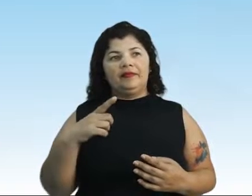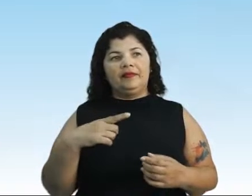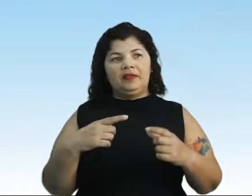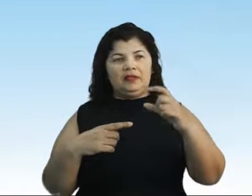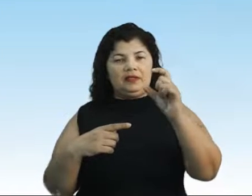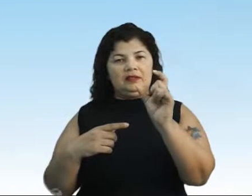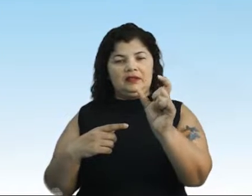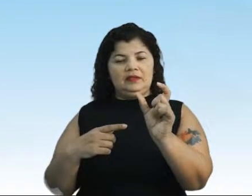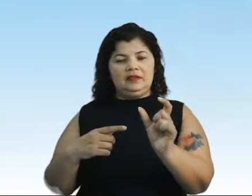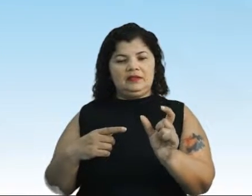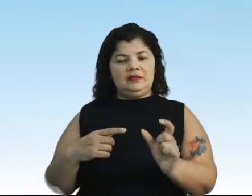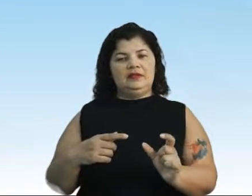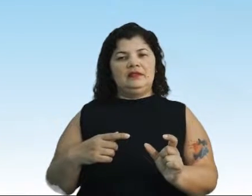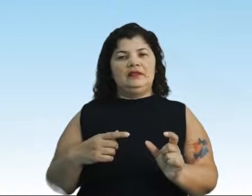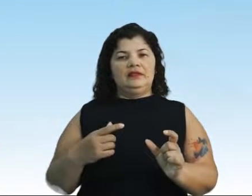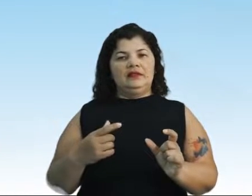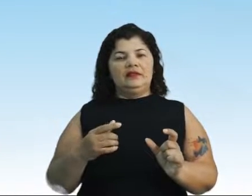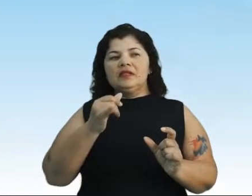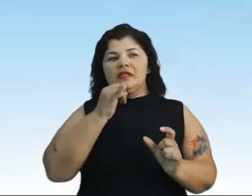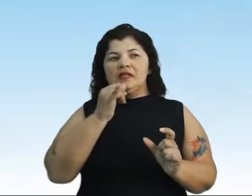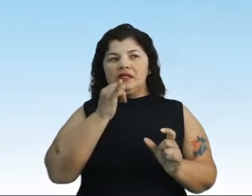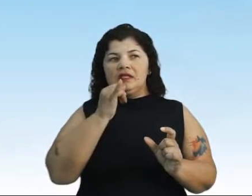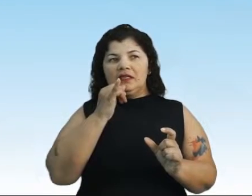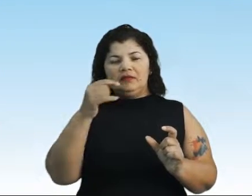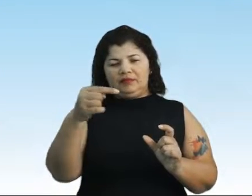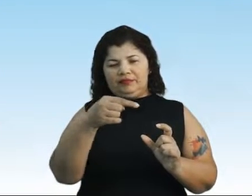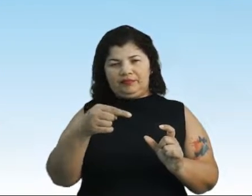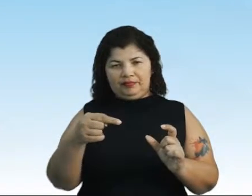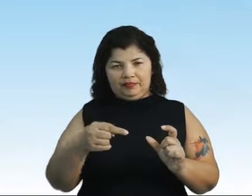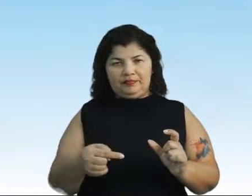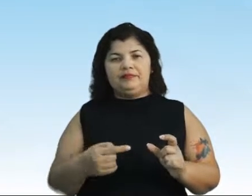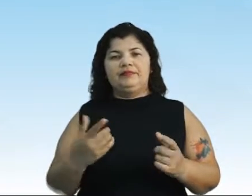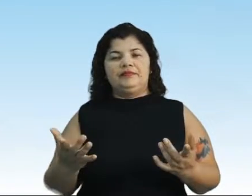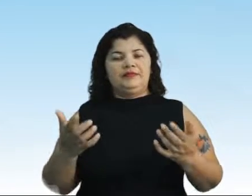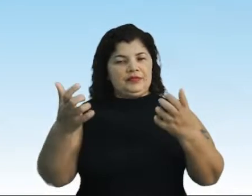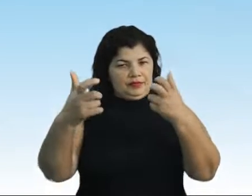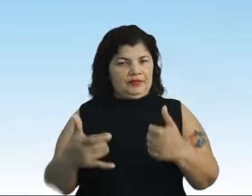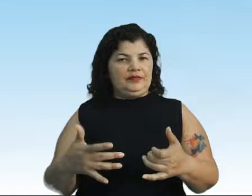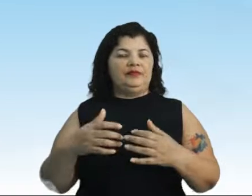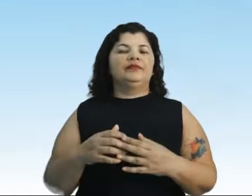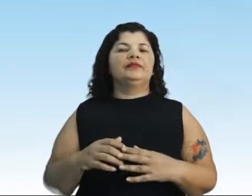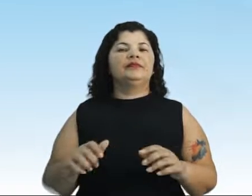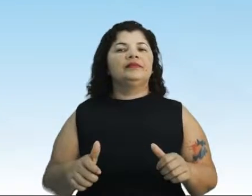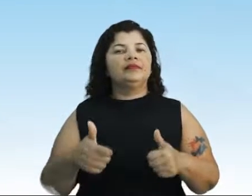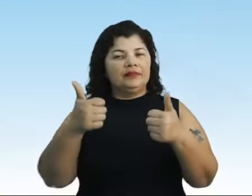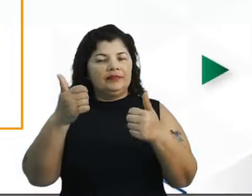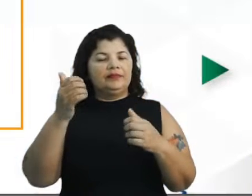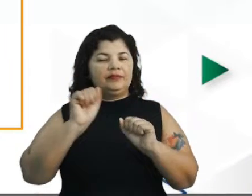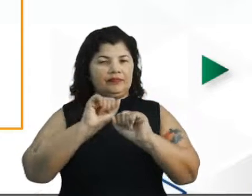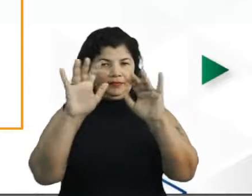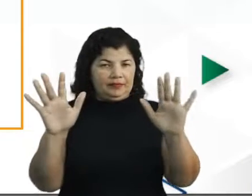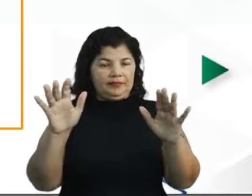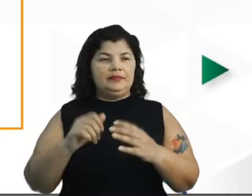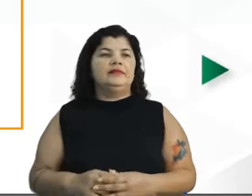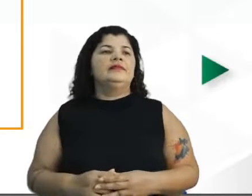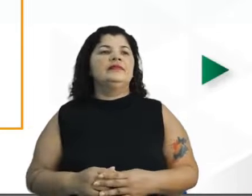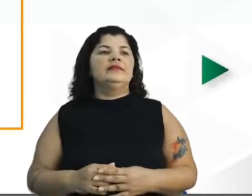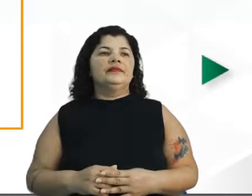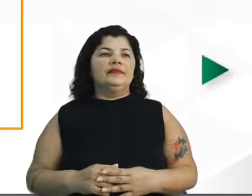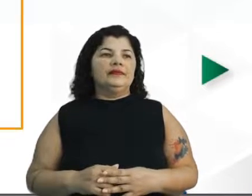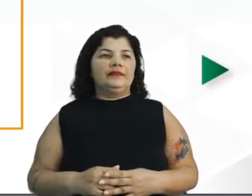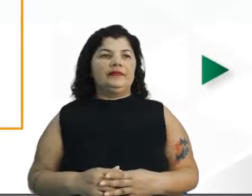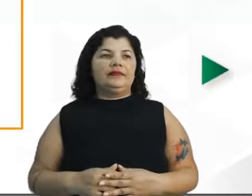palavras e uma sentença de exemplo que na sequência eu vou explicar para a gente melhor entender. Mas vejam